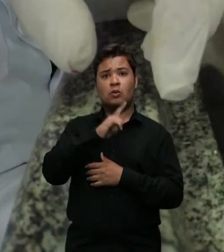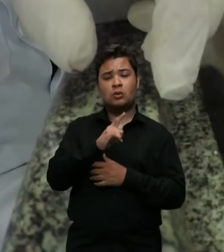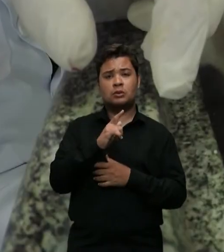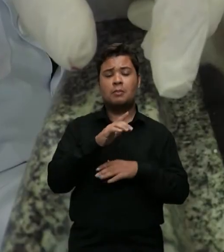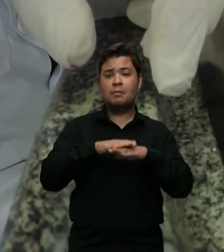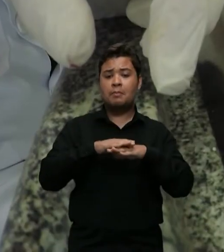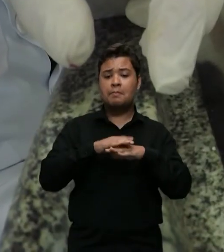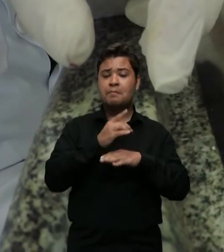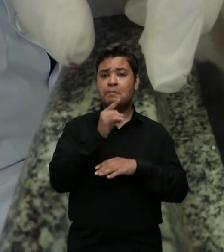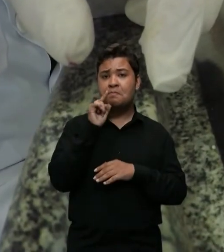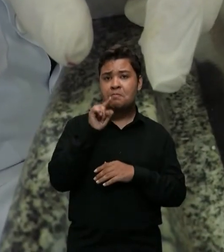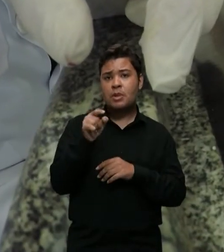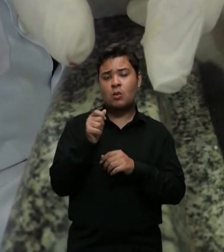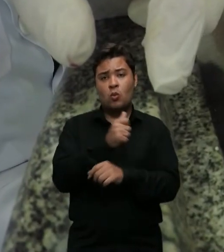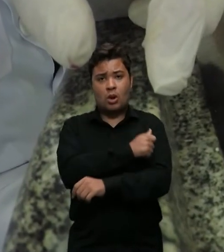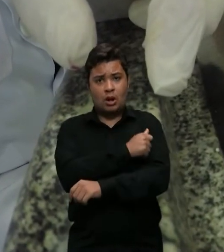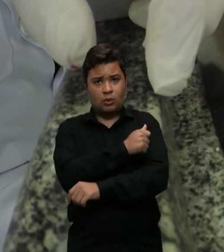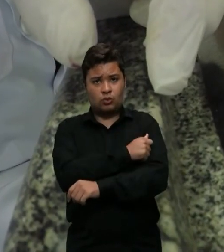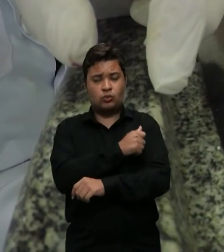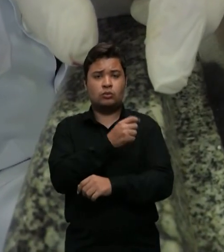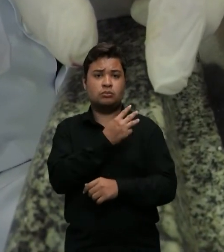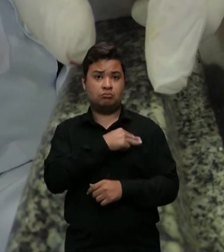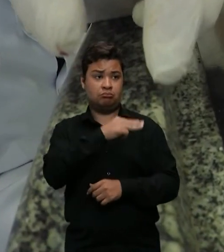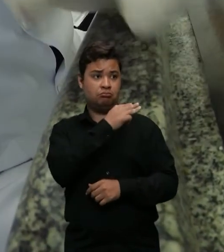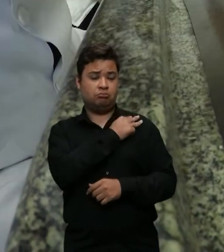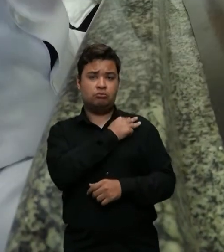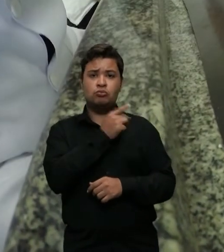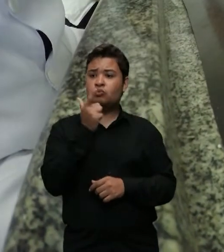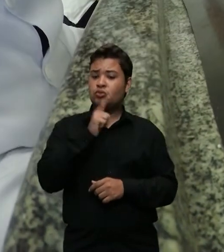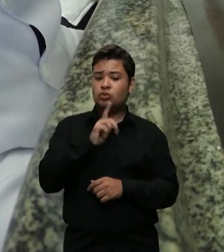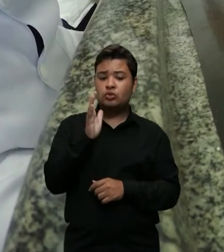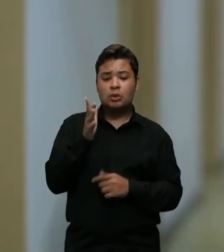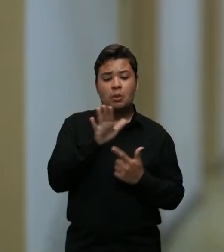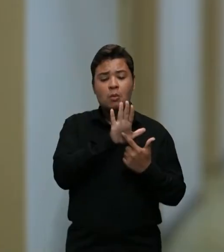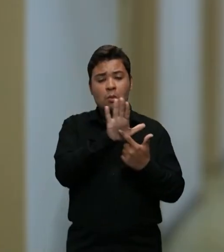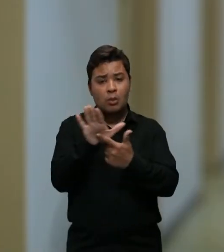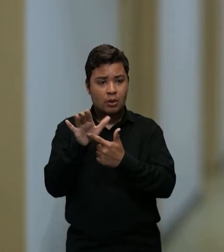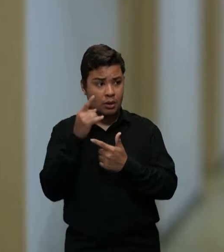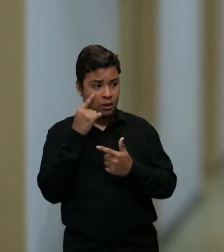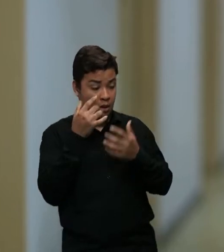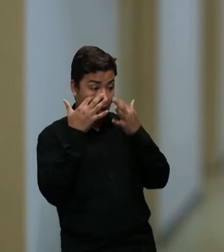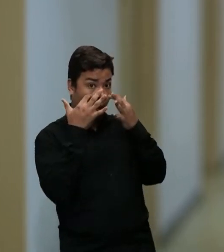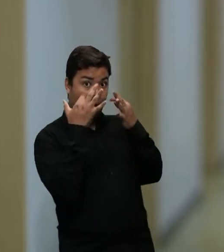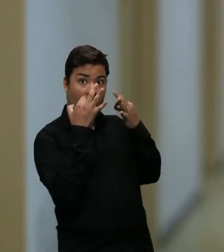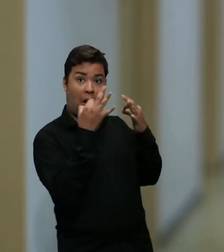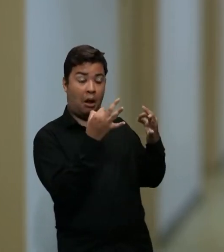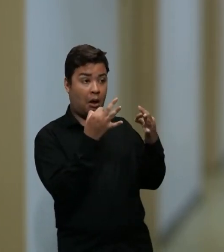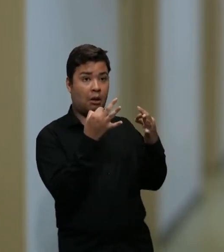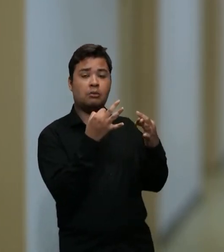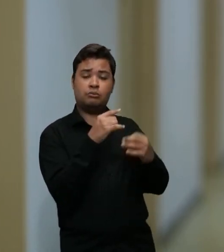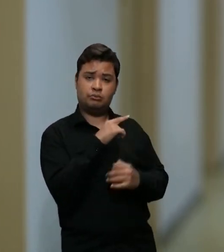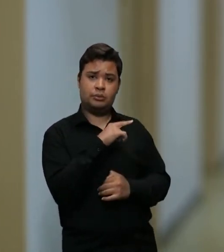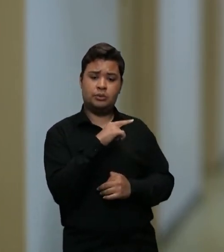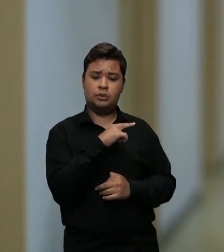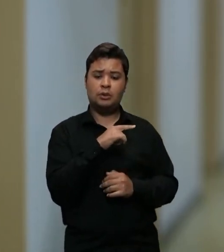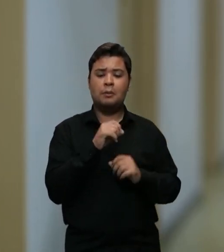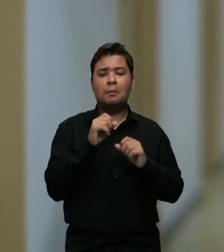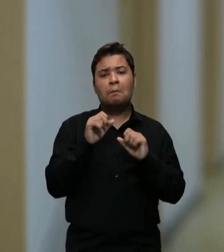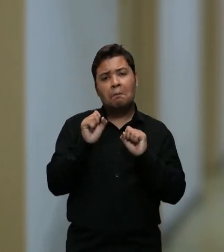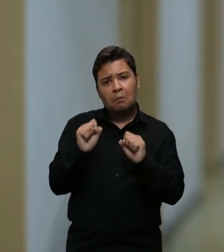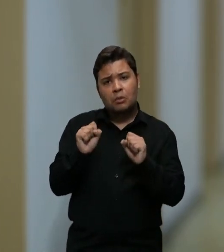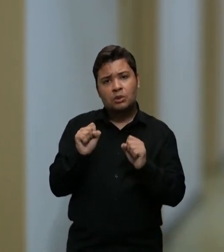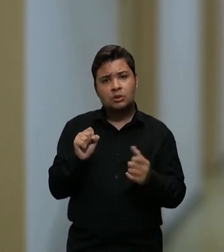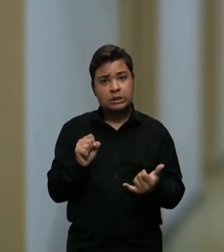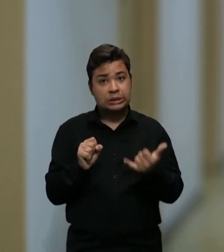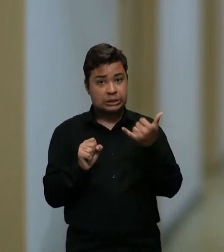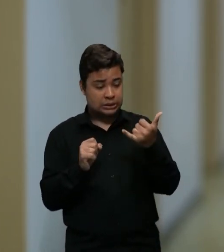médio, mostrando essas novas possibilidades, né, que visualmente chamam muita atenção. Então os alunos podem usar, por exemplo, celulares para